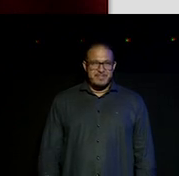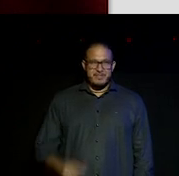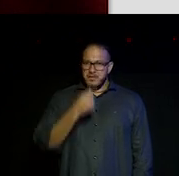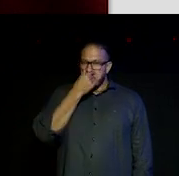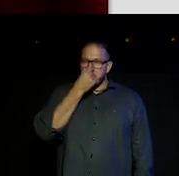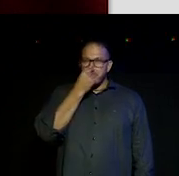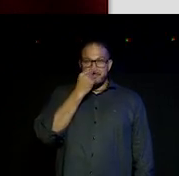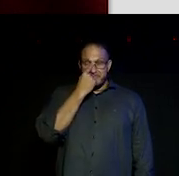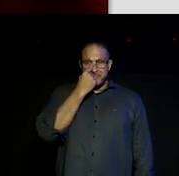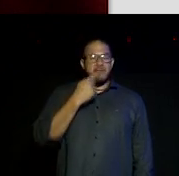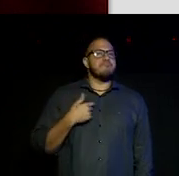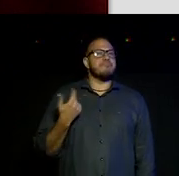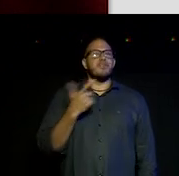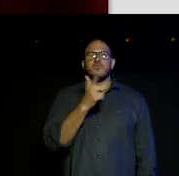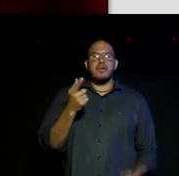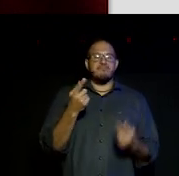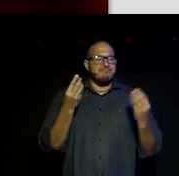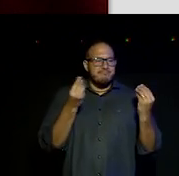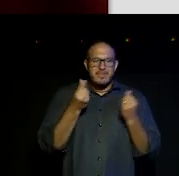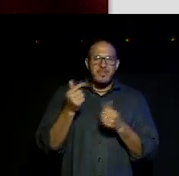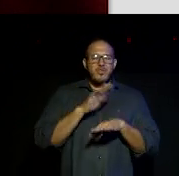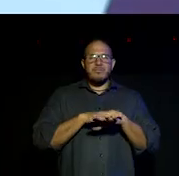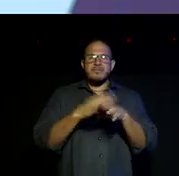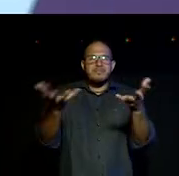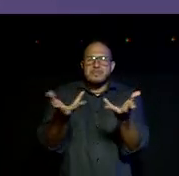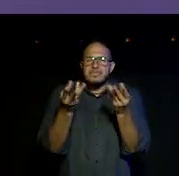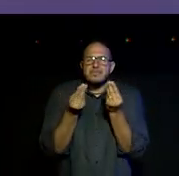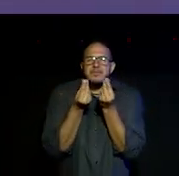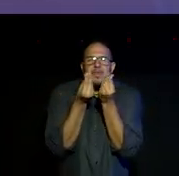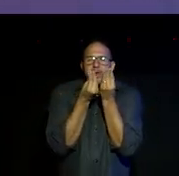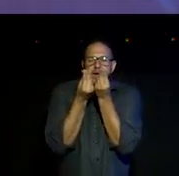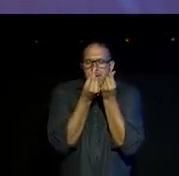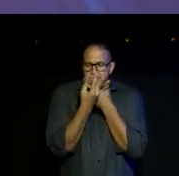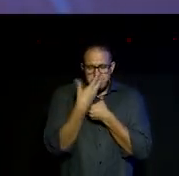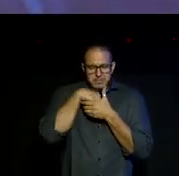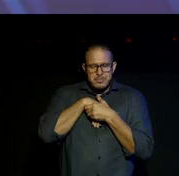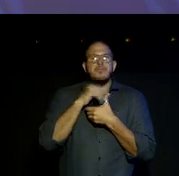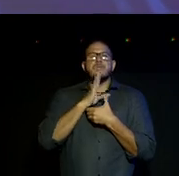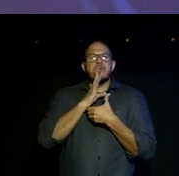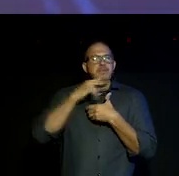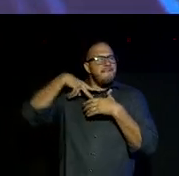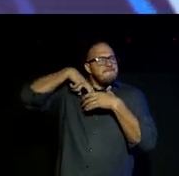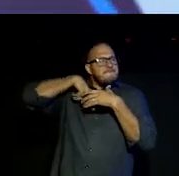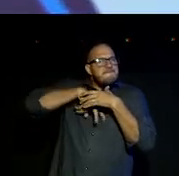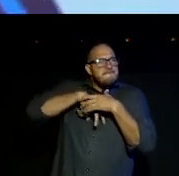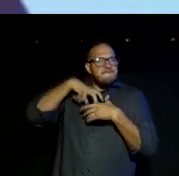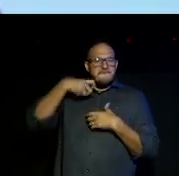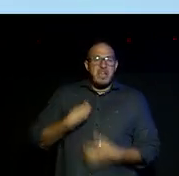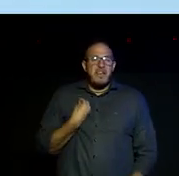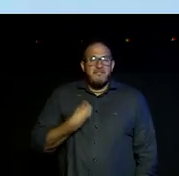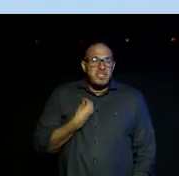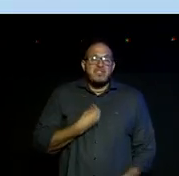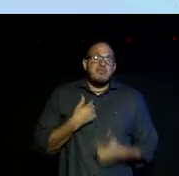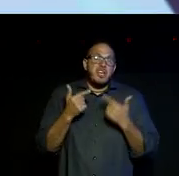Fantasia compartilhada. Já que não temos nenhuma essência, e se não temos essência, conhecimento de nós mesmos, um sentido maior de vida, a vida